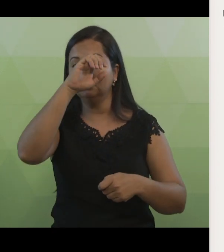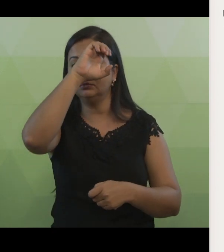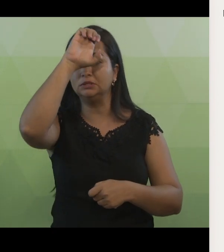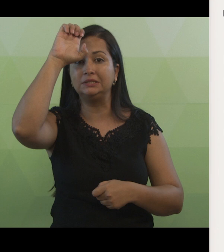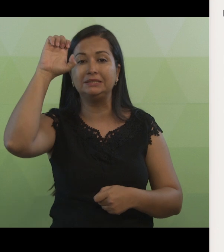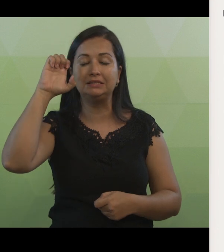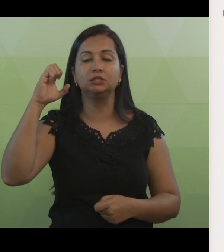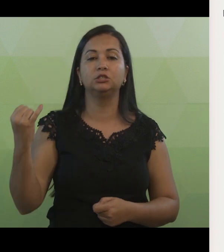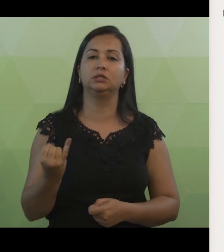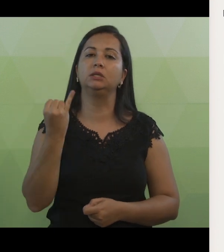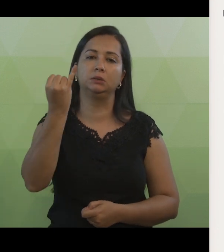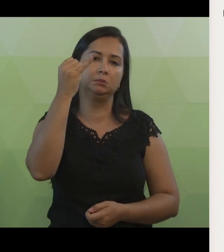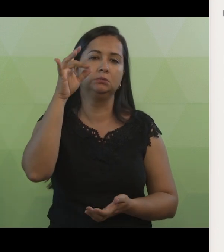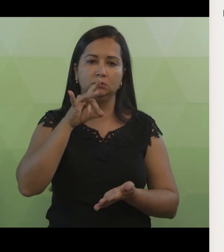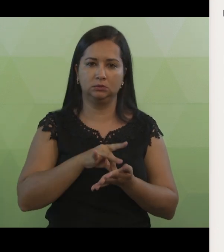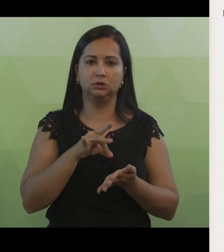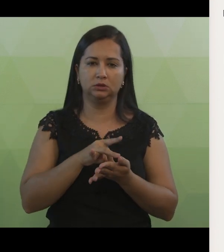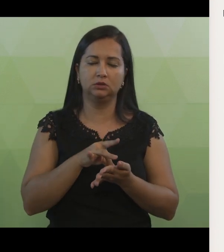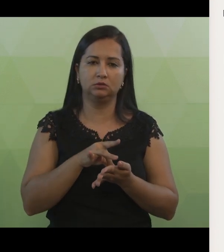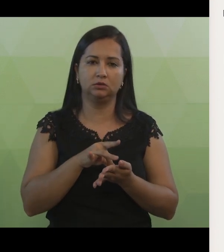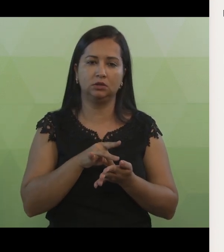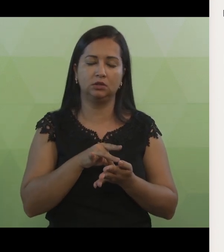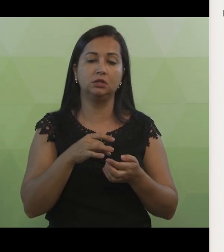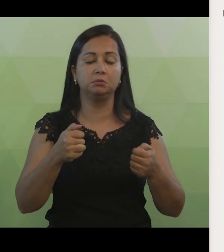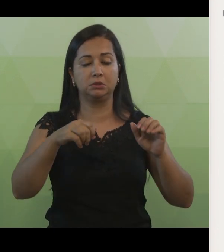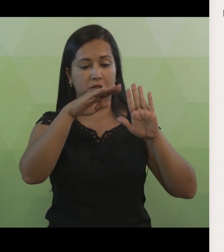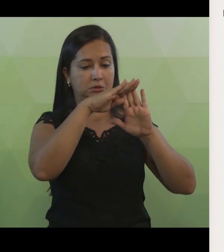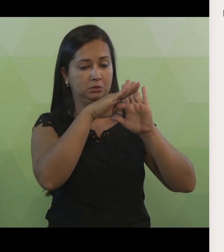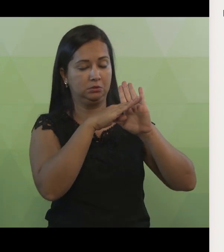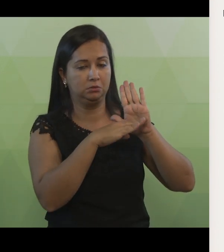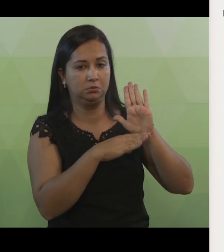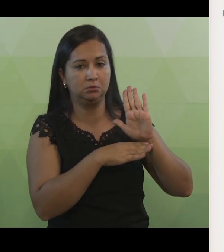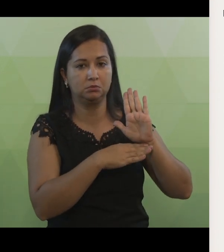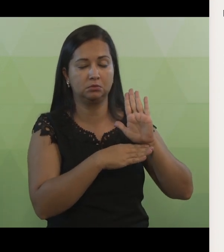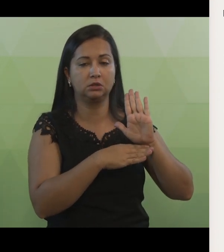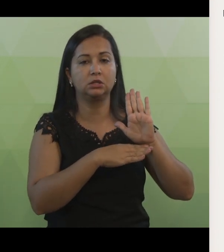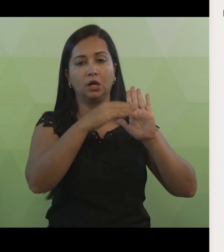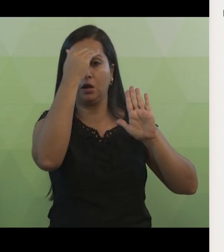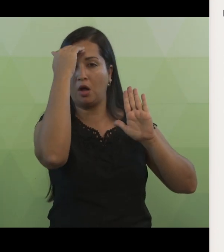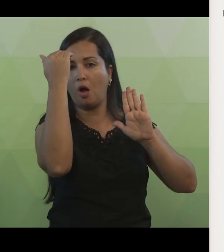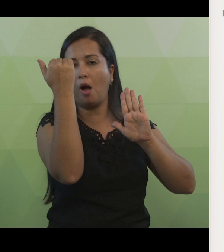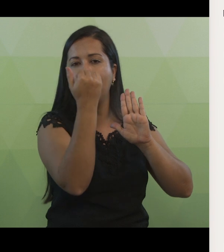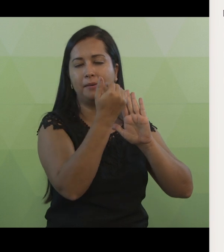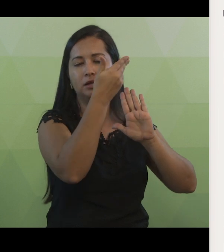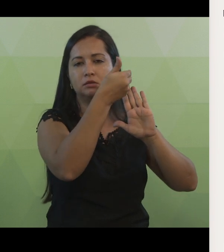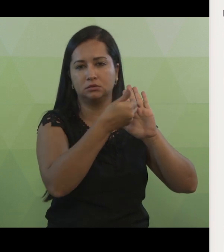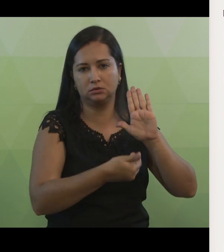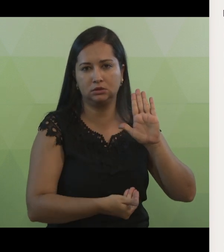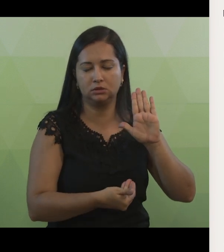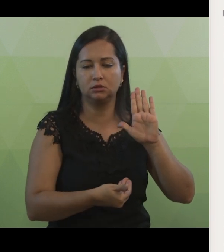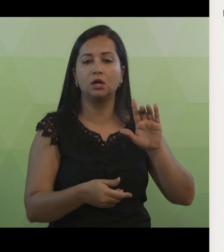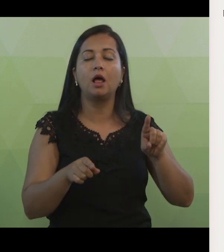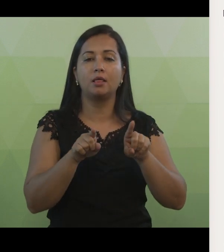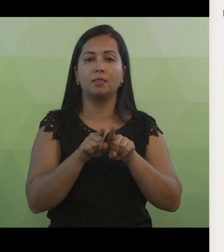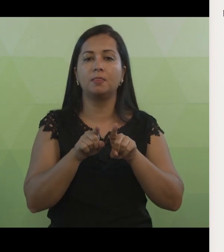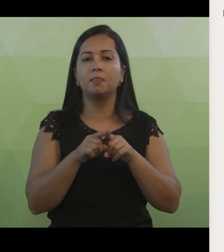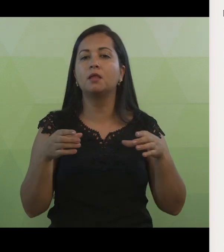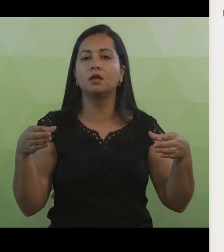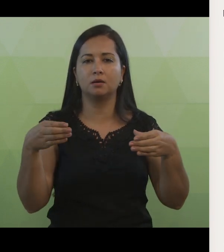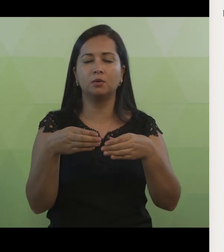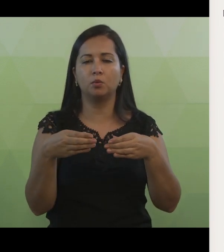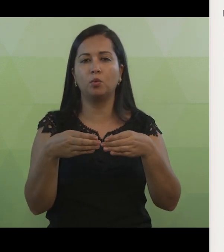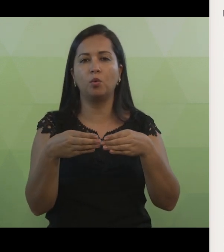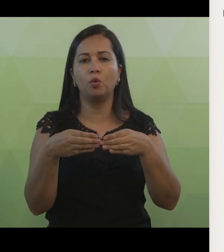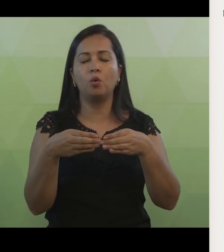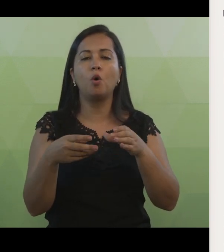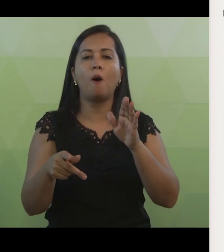e é seguir os padrões conhecidos pelas organizações de auditoria, como no caso da ISACA, que é a Associação de Auditoria e Controle